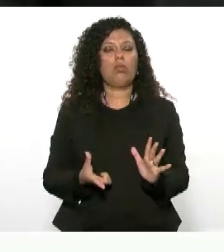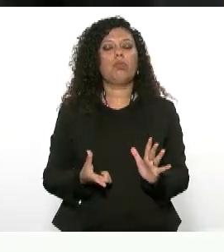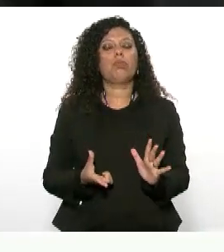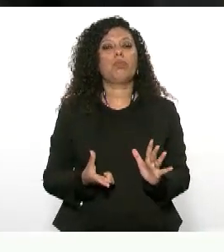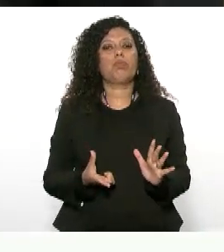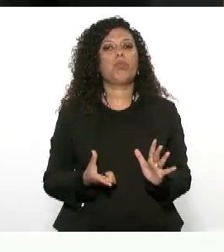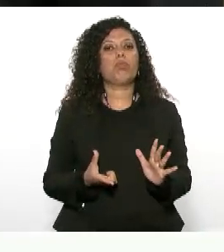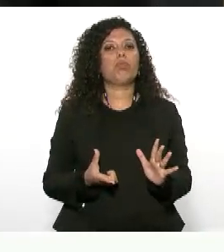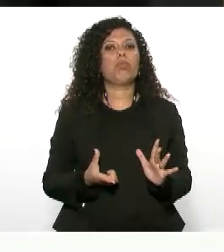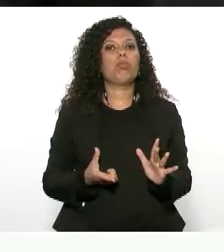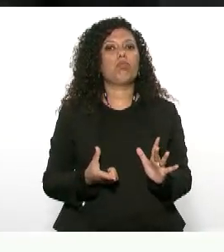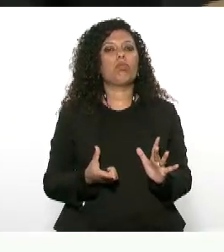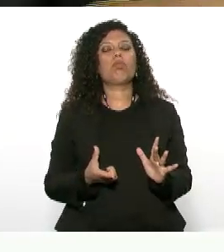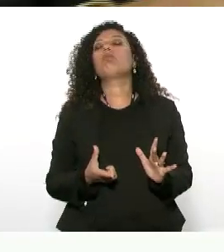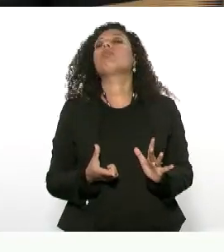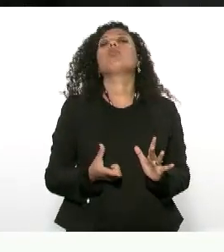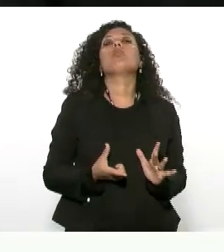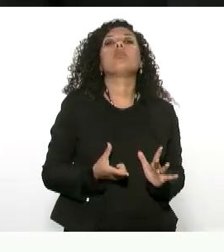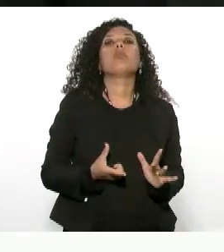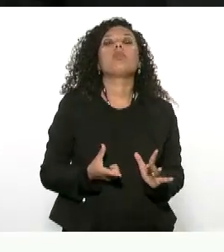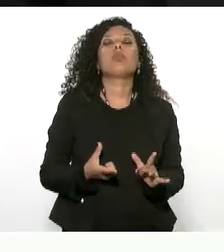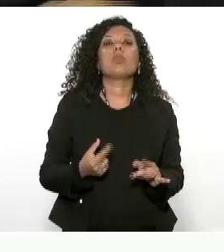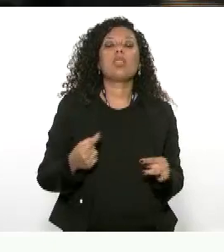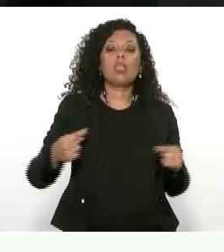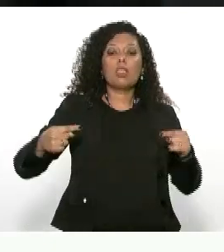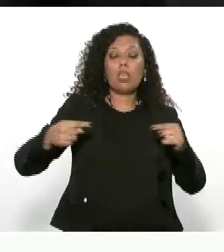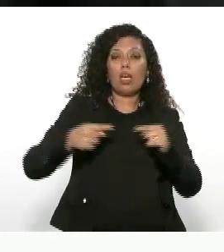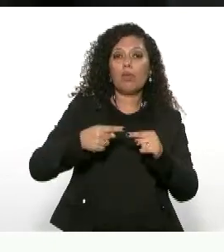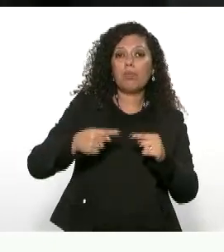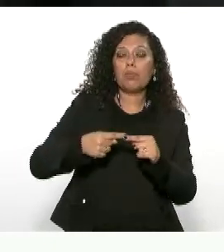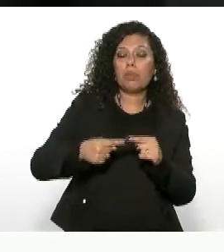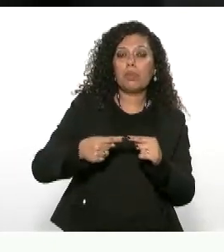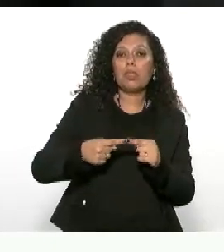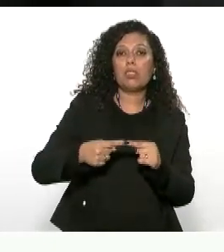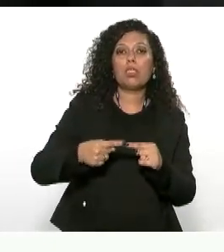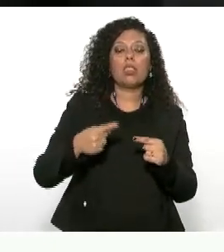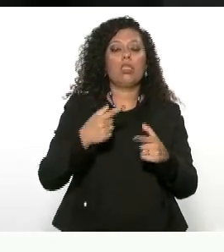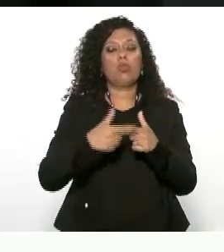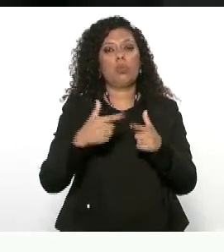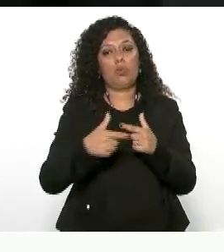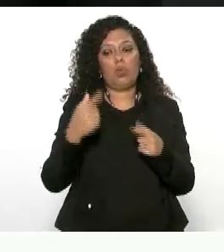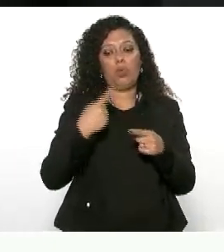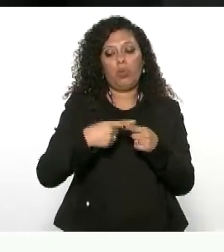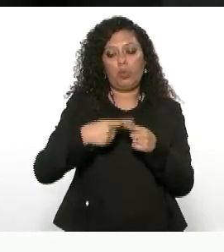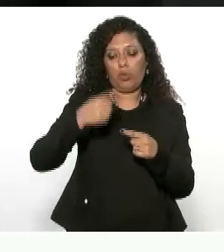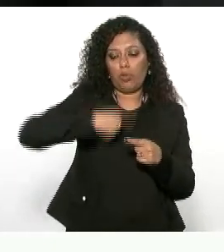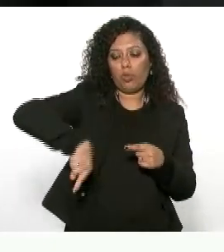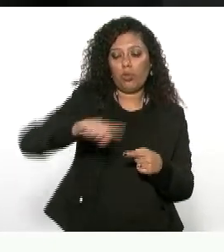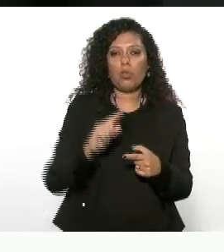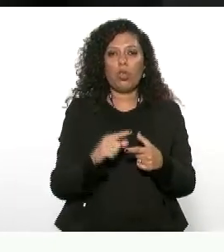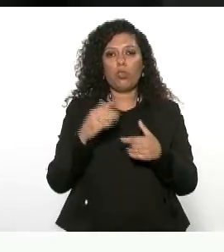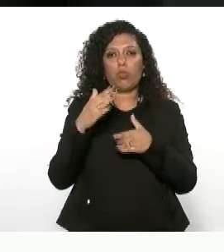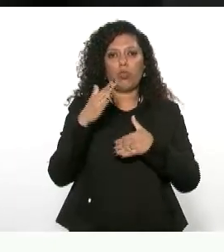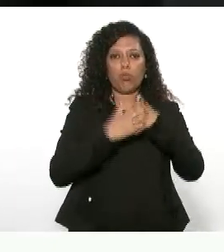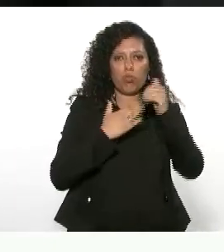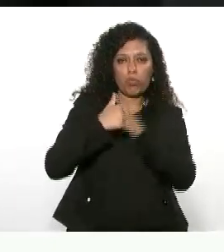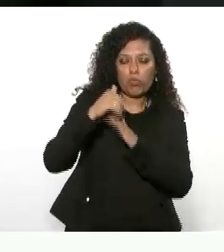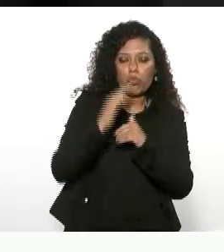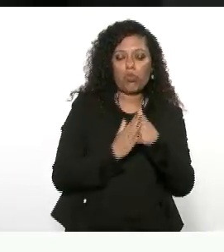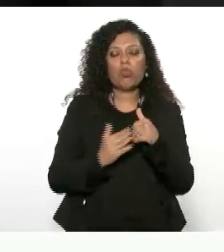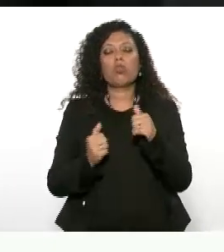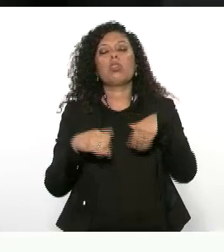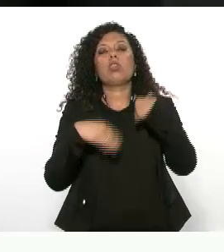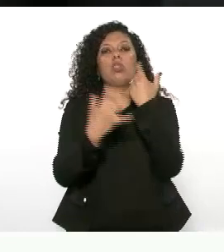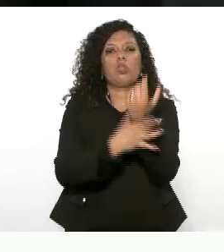fica refém da solução de continuidade, como disse a excelentíssima senhora promotora. Porque nós, profissionais de segurança, participamos dessas discussões, ajudamos